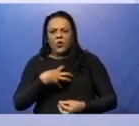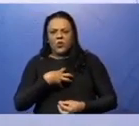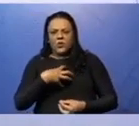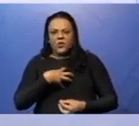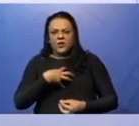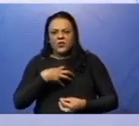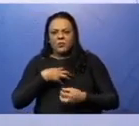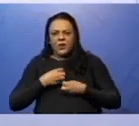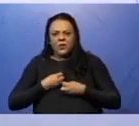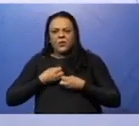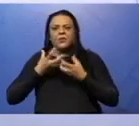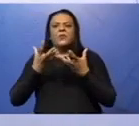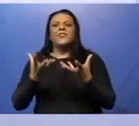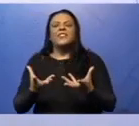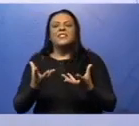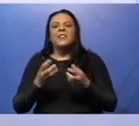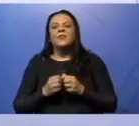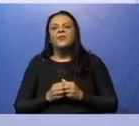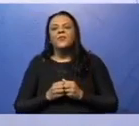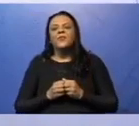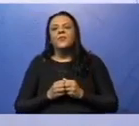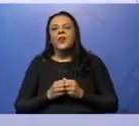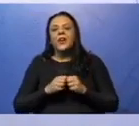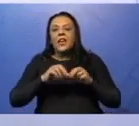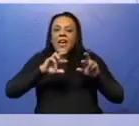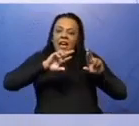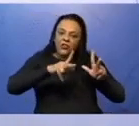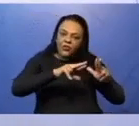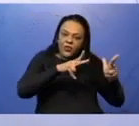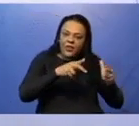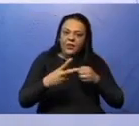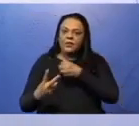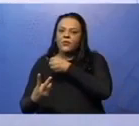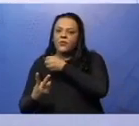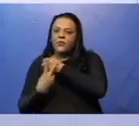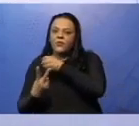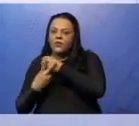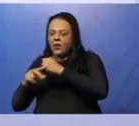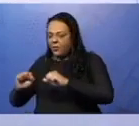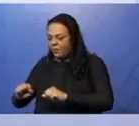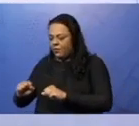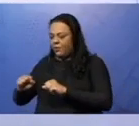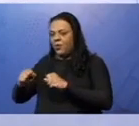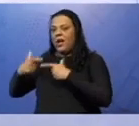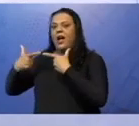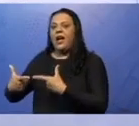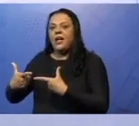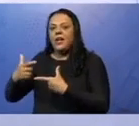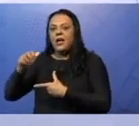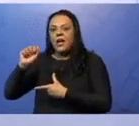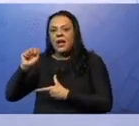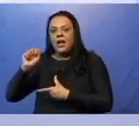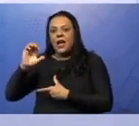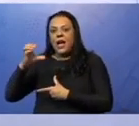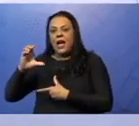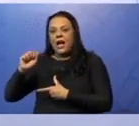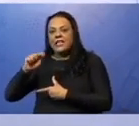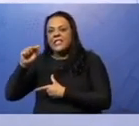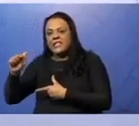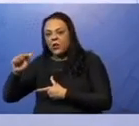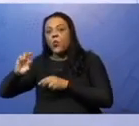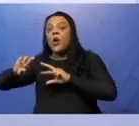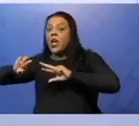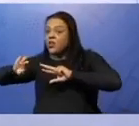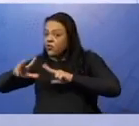expressam ação, tá? Então, analisar a frase, o sentido dela, é fundamental. Cuidado. Por